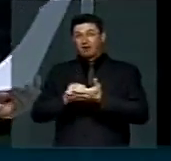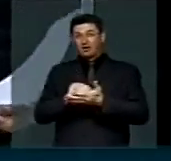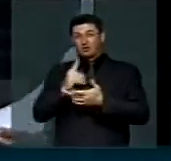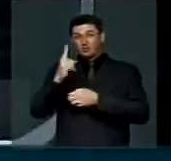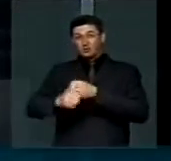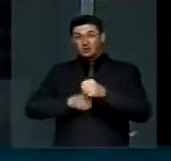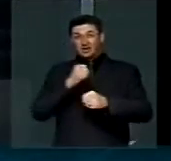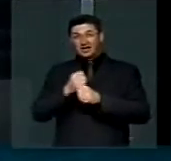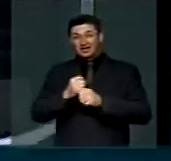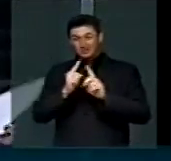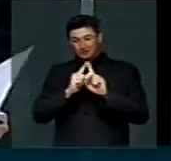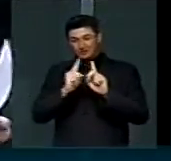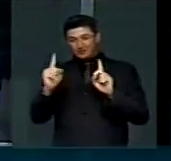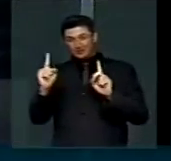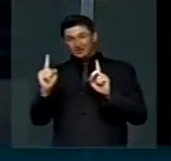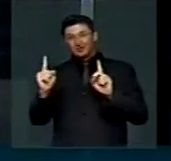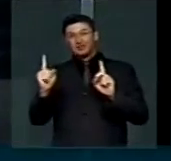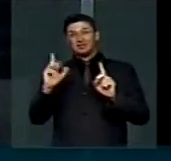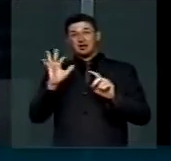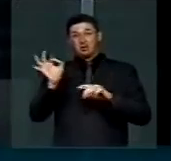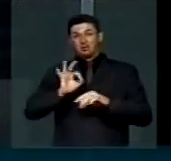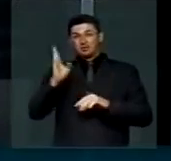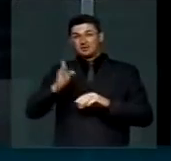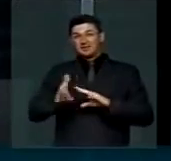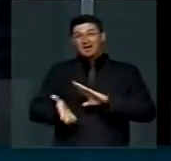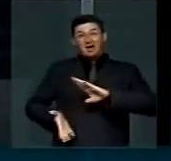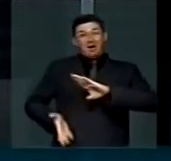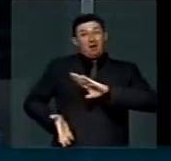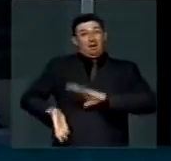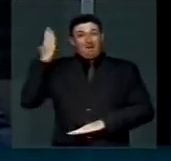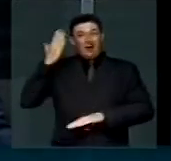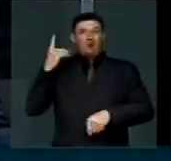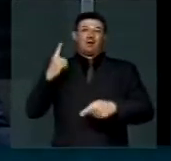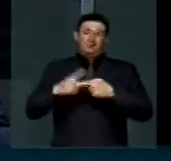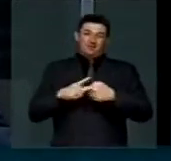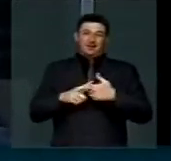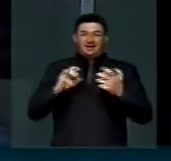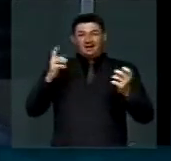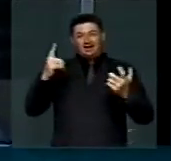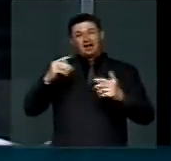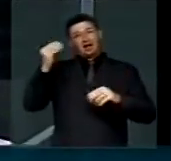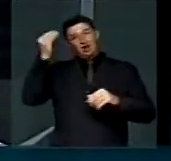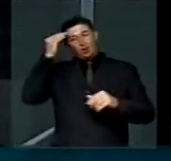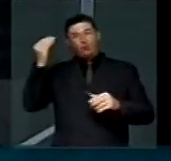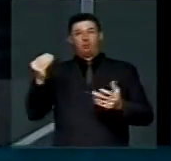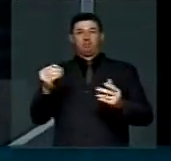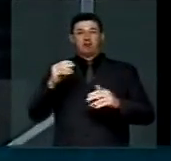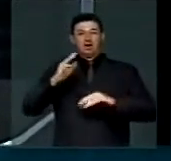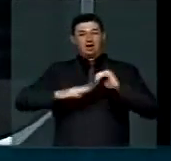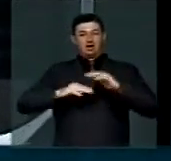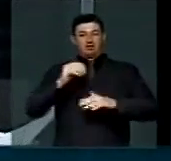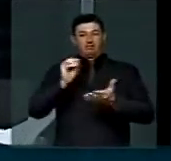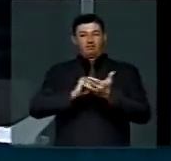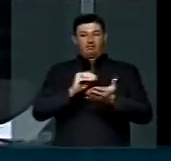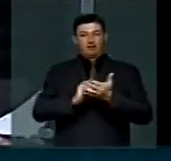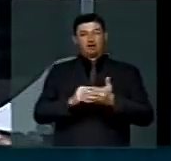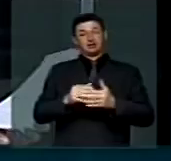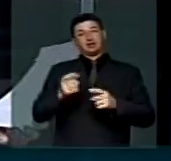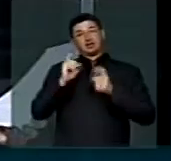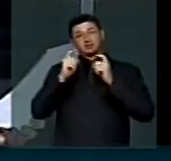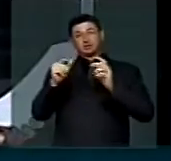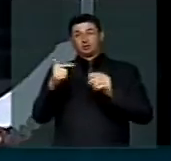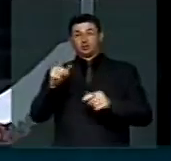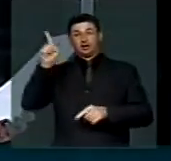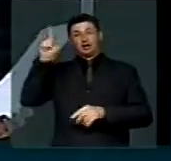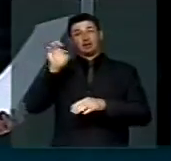ano, esse percentual já é bem maior por culpa, não é, da incompetência que reina no desgoverno do